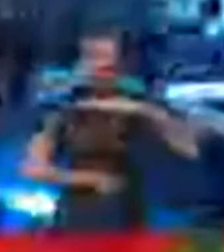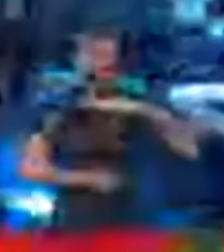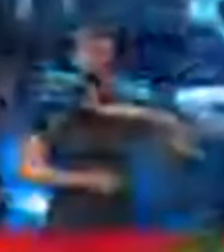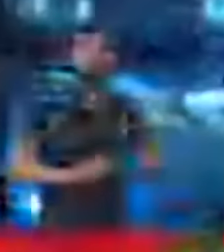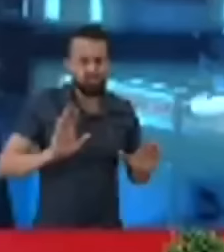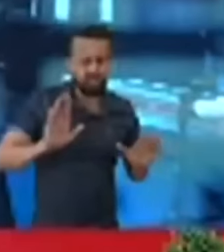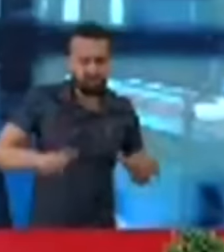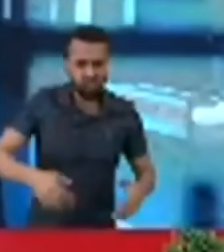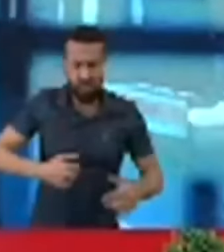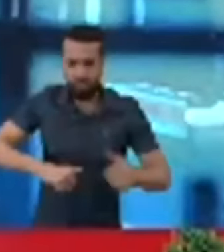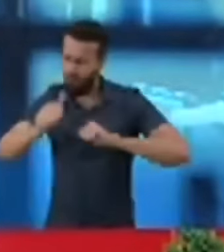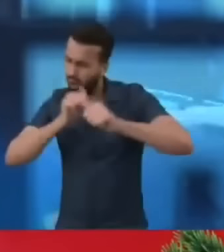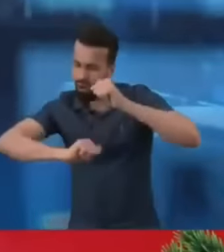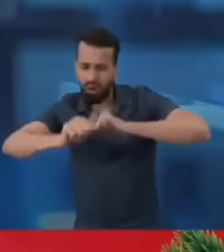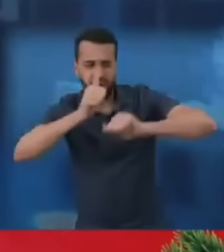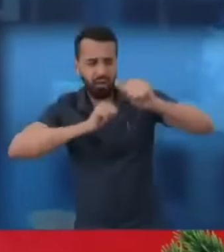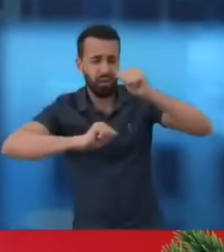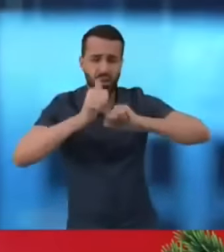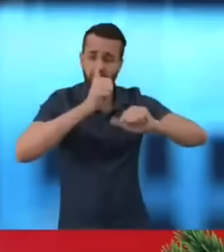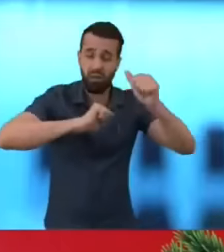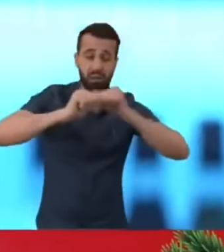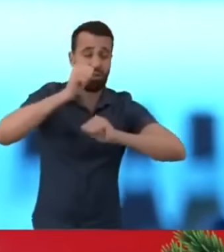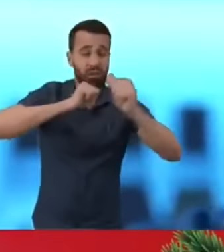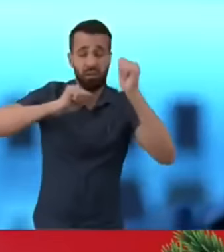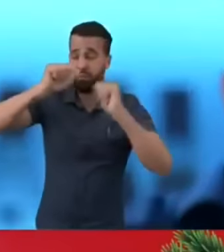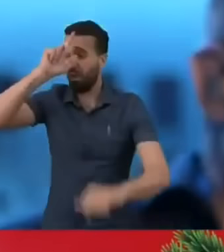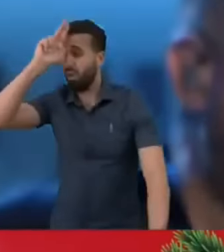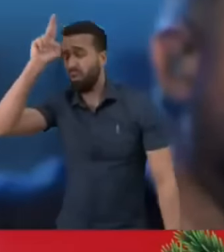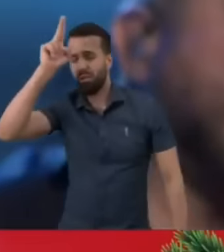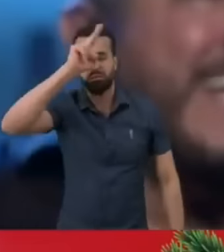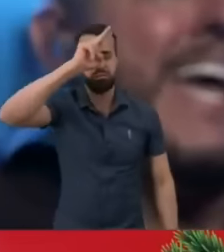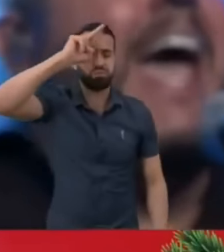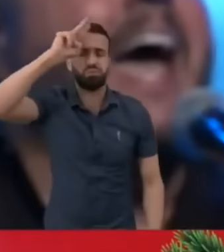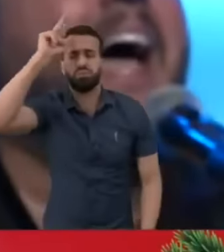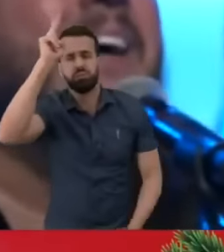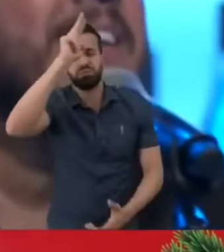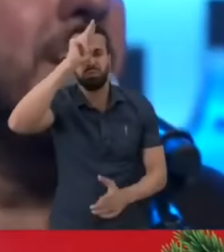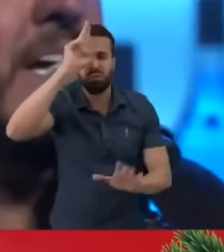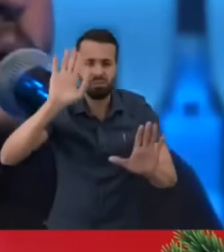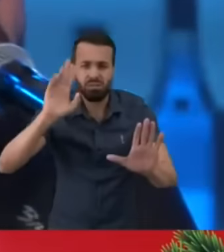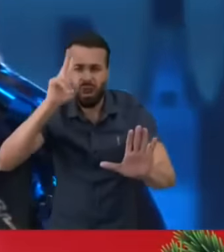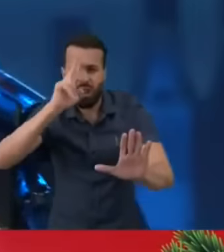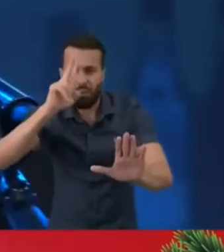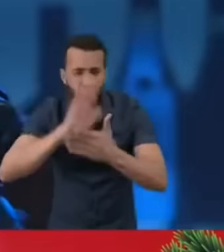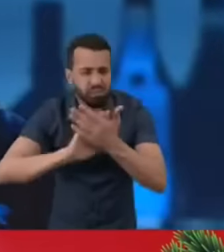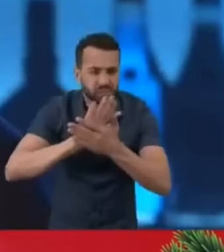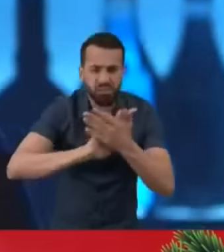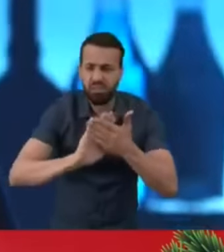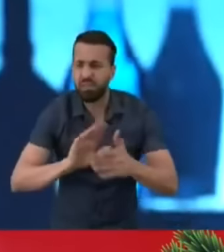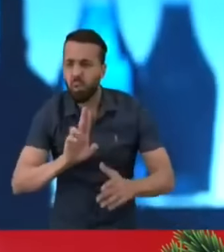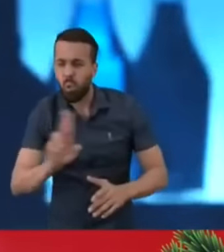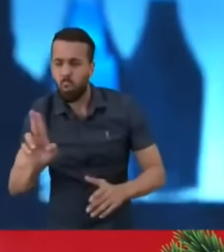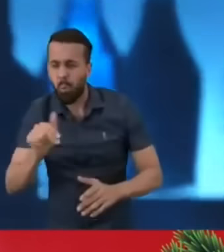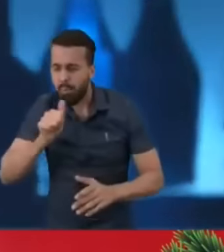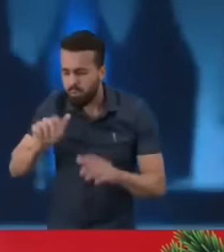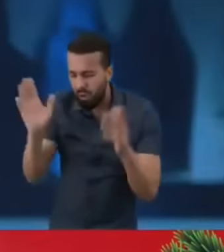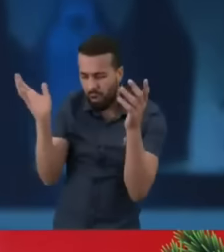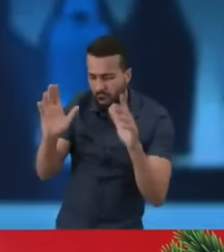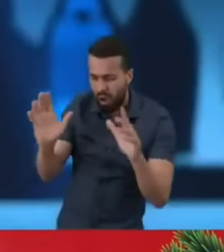Eu bebi demais e não consigo me lembrar sequer qual era o nome.